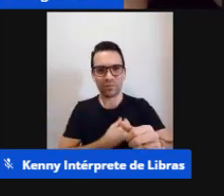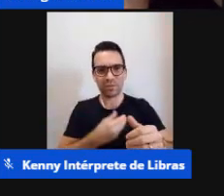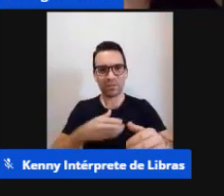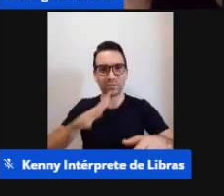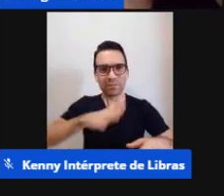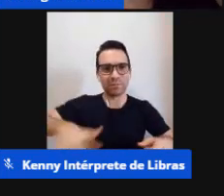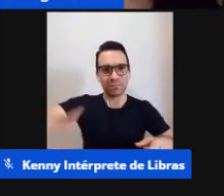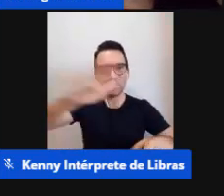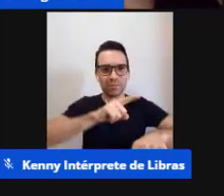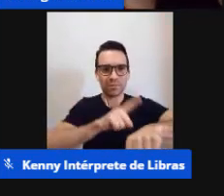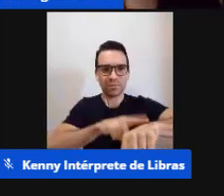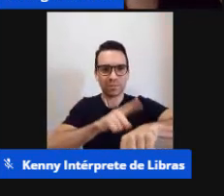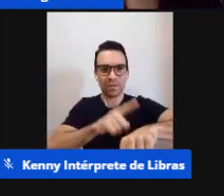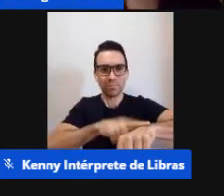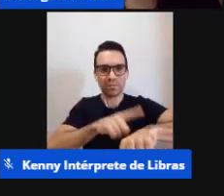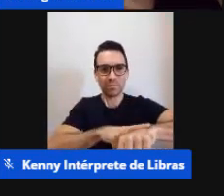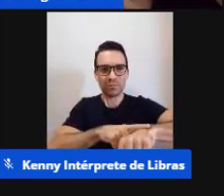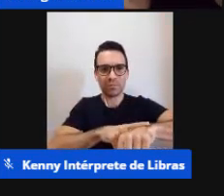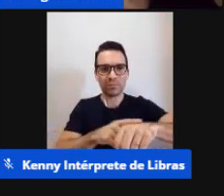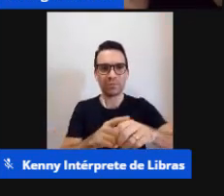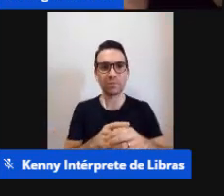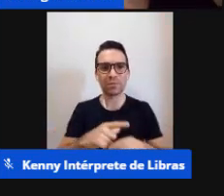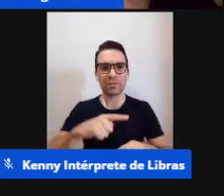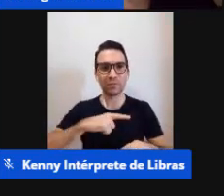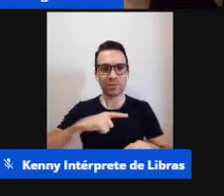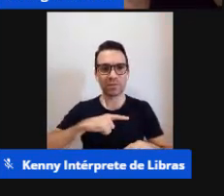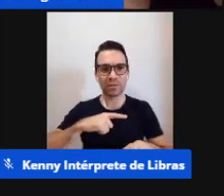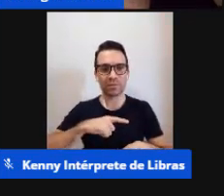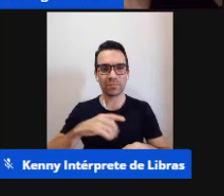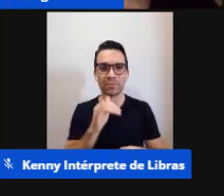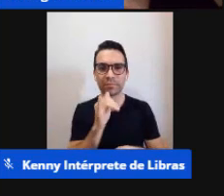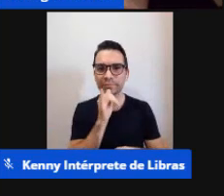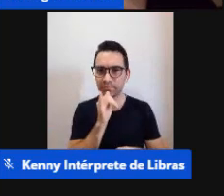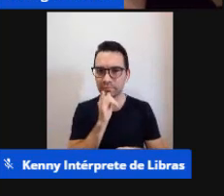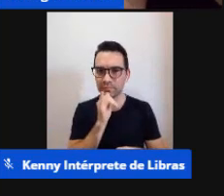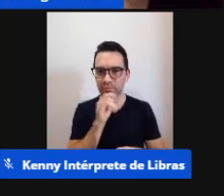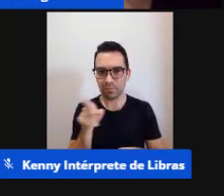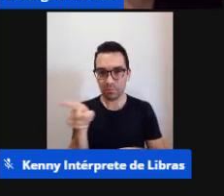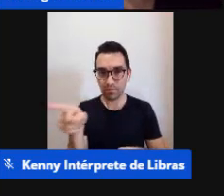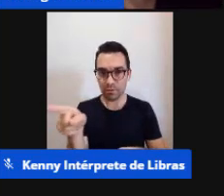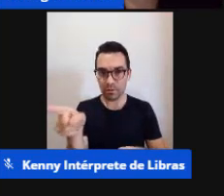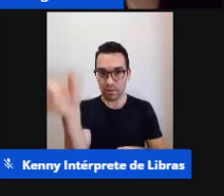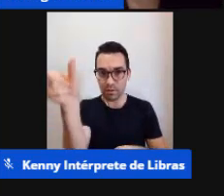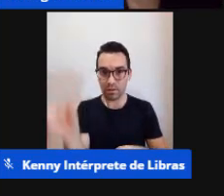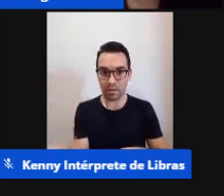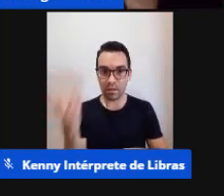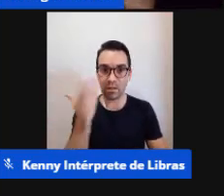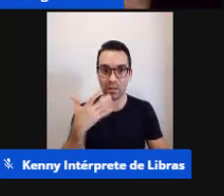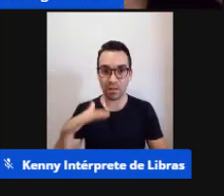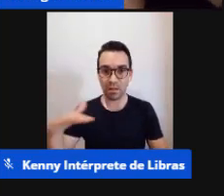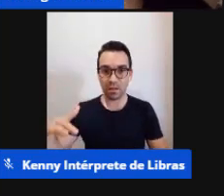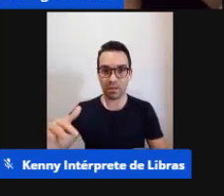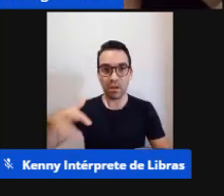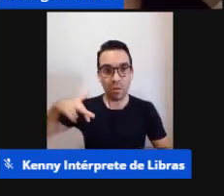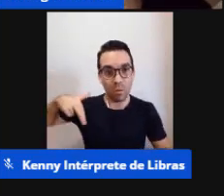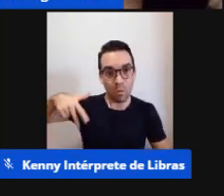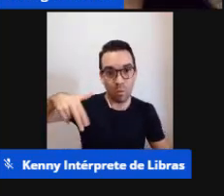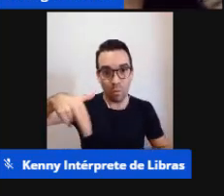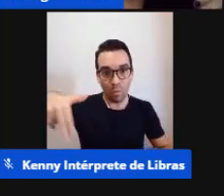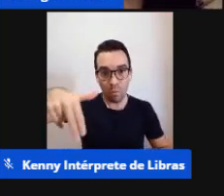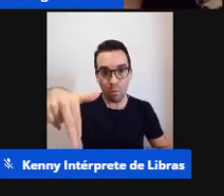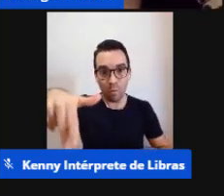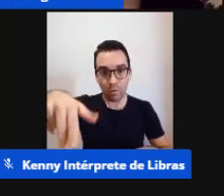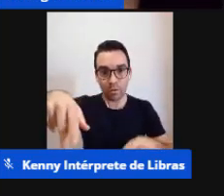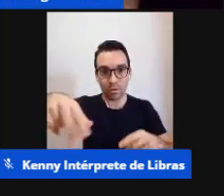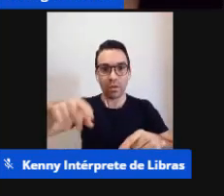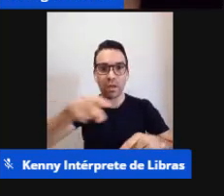relações e transformações. O que seria isso? É a questão da criança correr e não bater no objeto. Então, ela sabe que